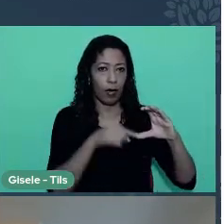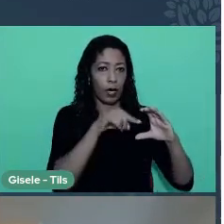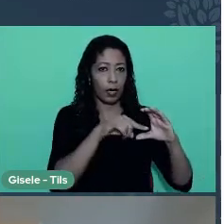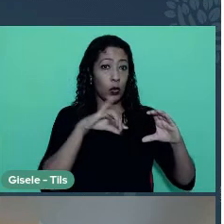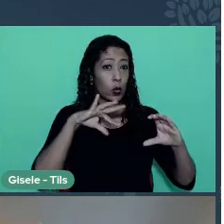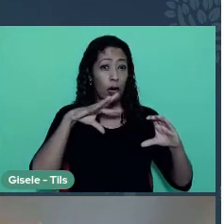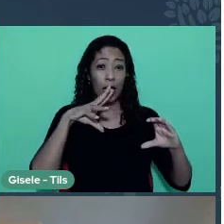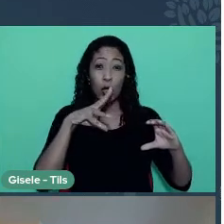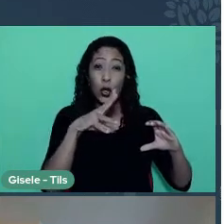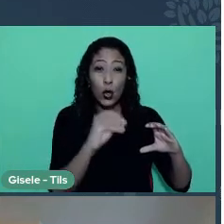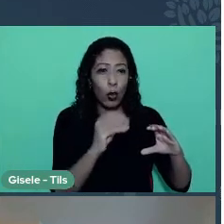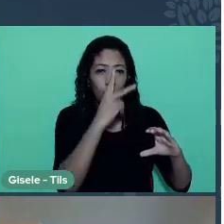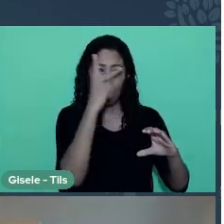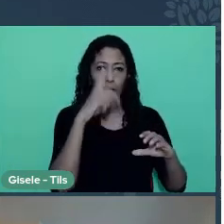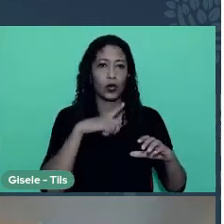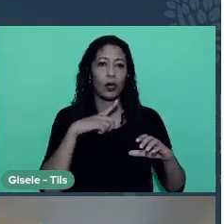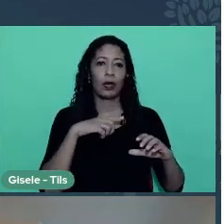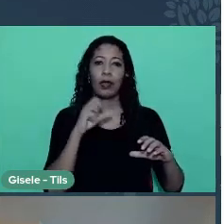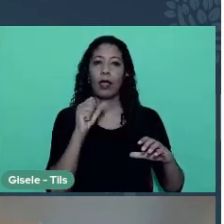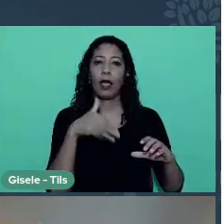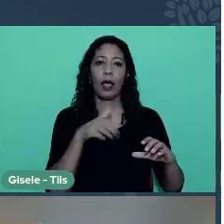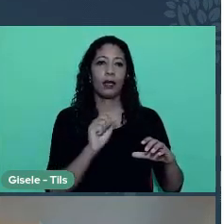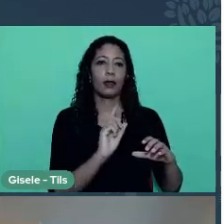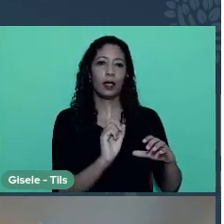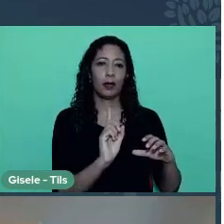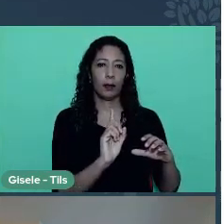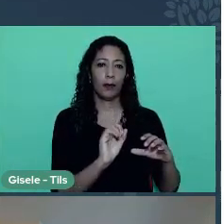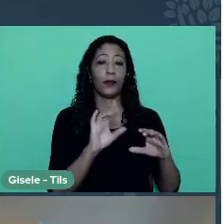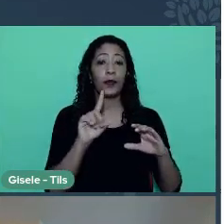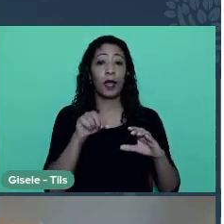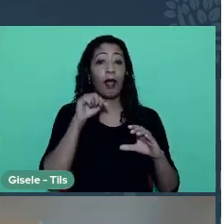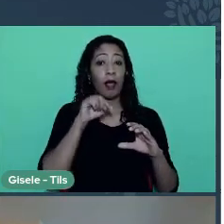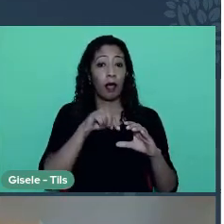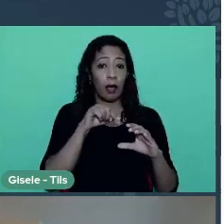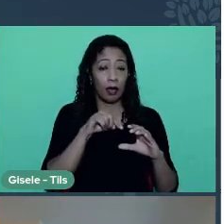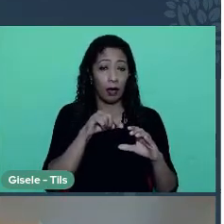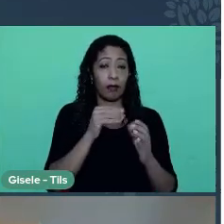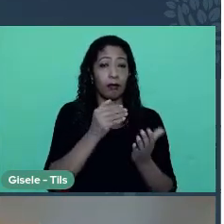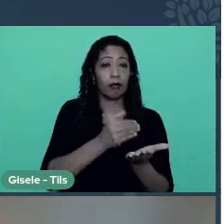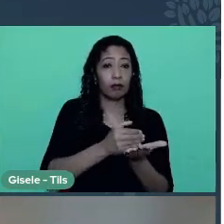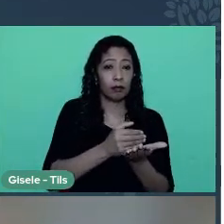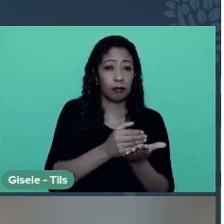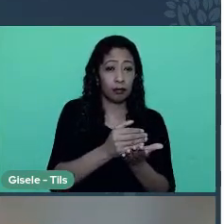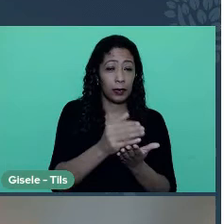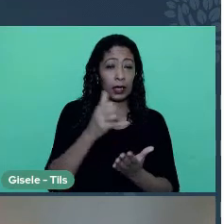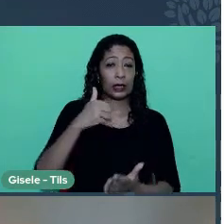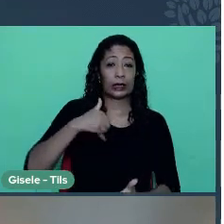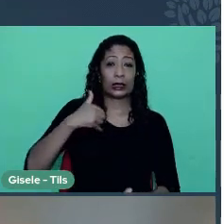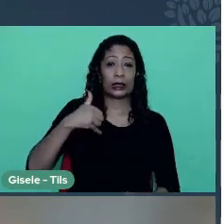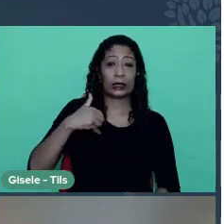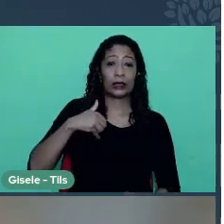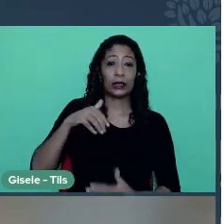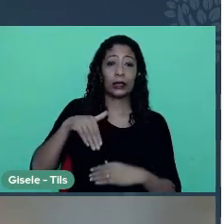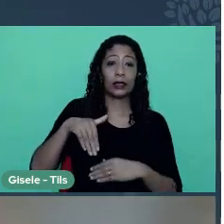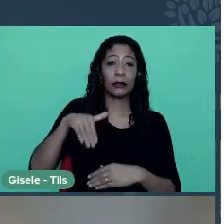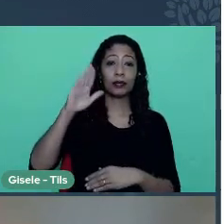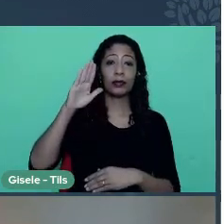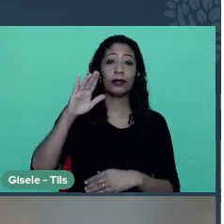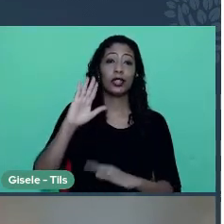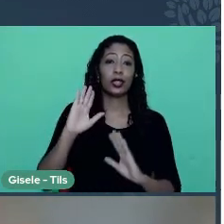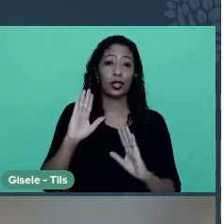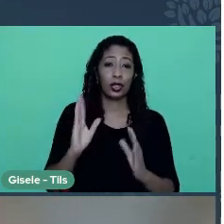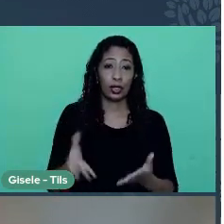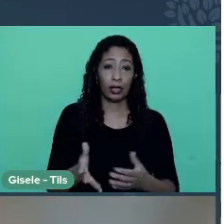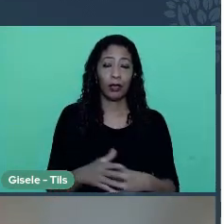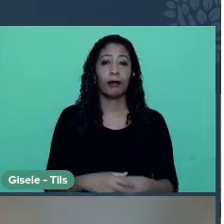toda pessoa com asma, ela tende a ter um maior início na fase tardia. Entretanto, eu volto a ressaltar que